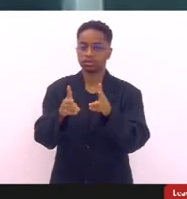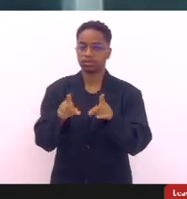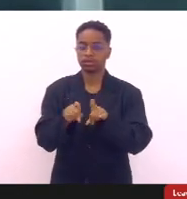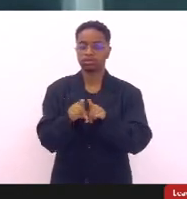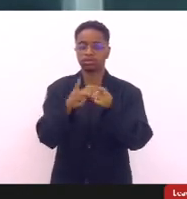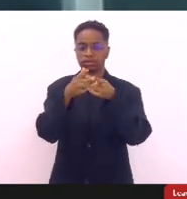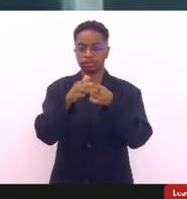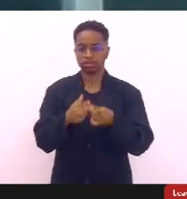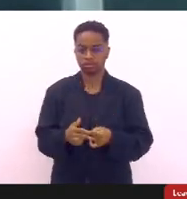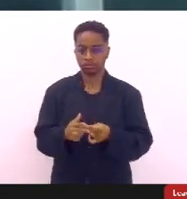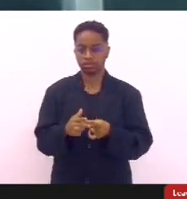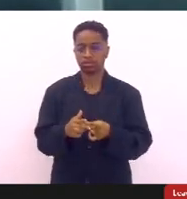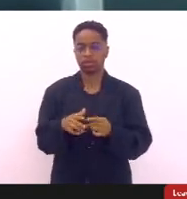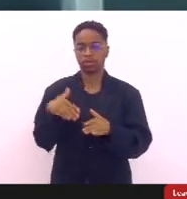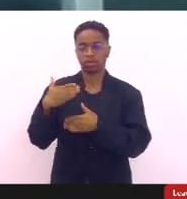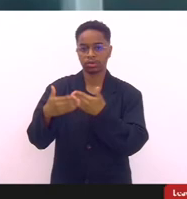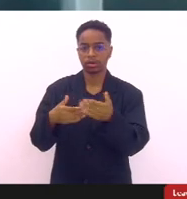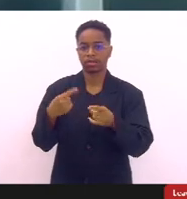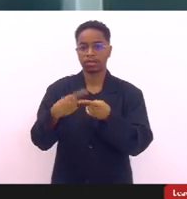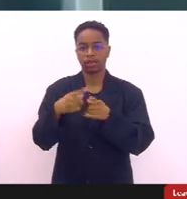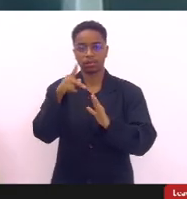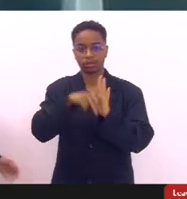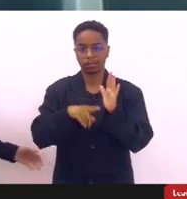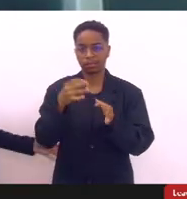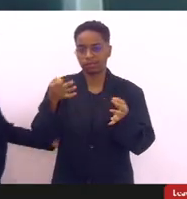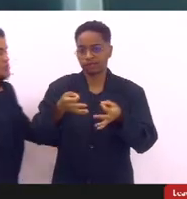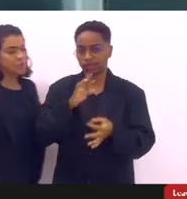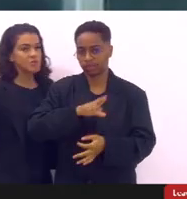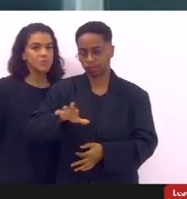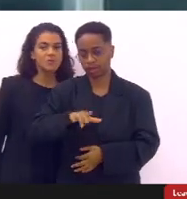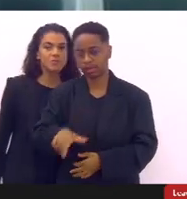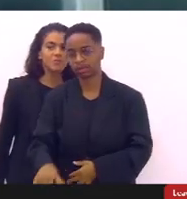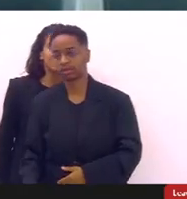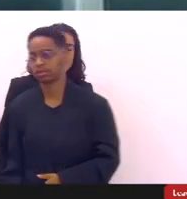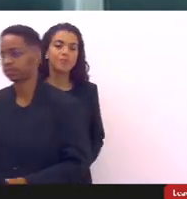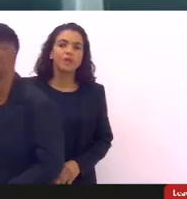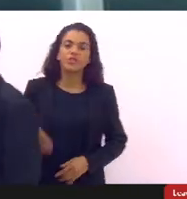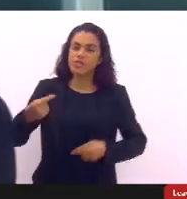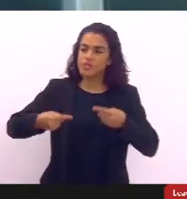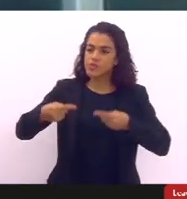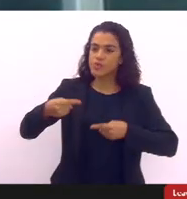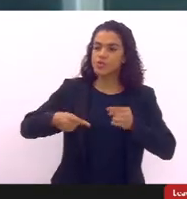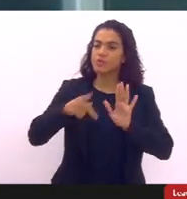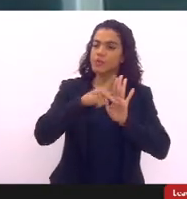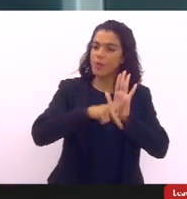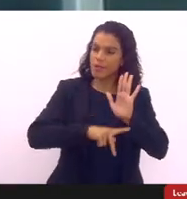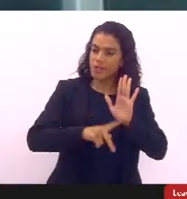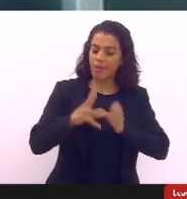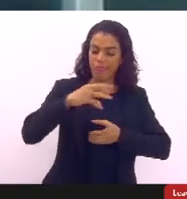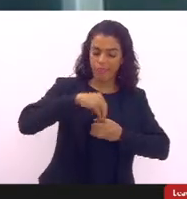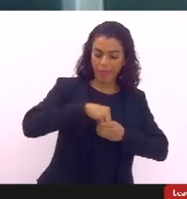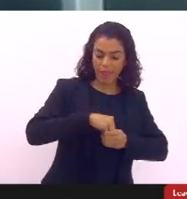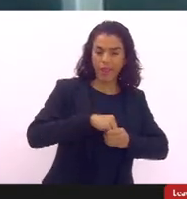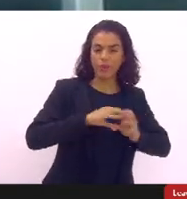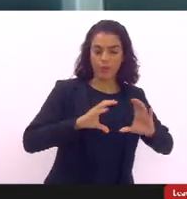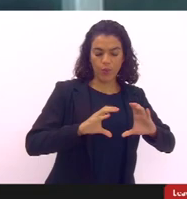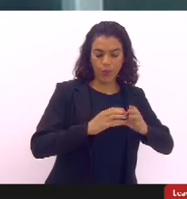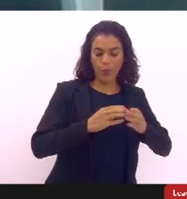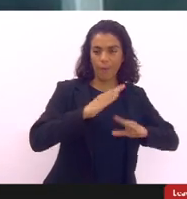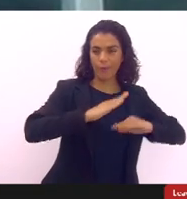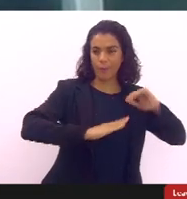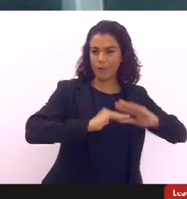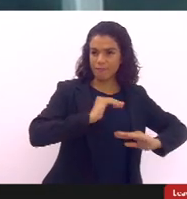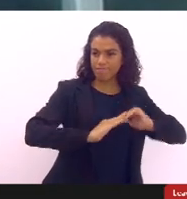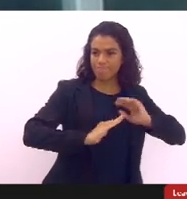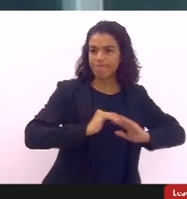aperfeiçoar o processo. O projeto não é perfeito. Nós discutimos esse projeto internamente com uma equipe técnica. Nós não